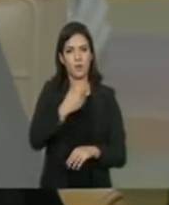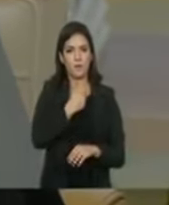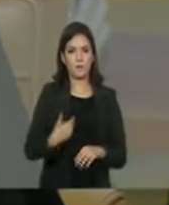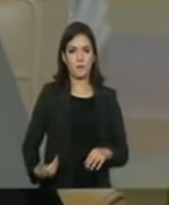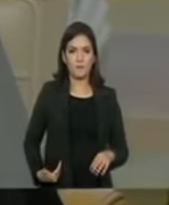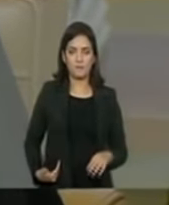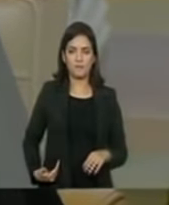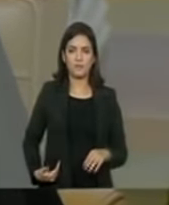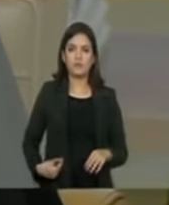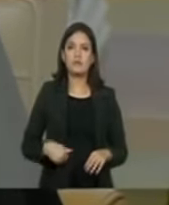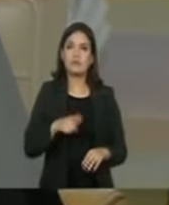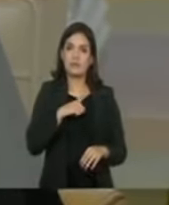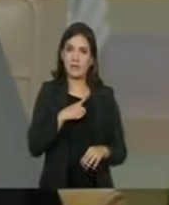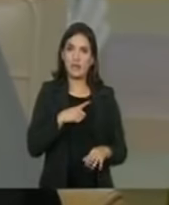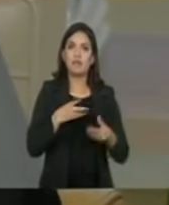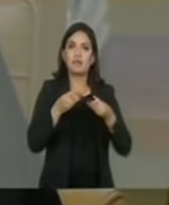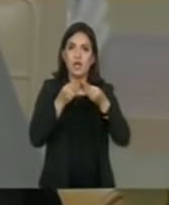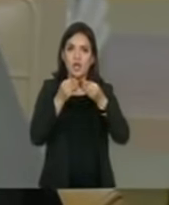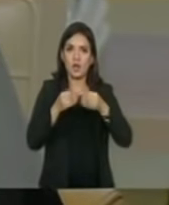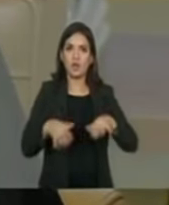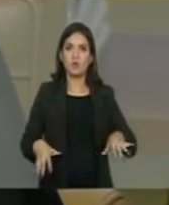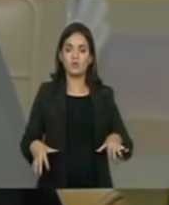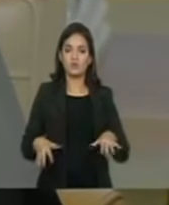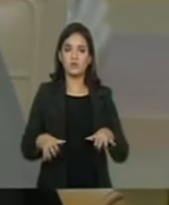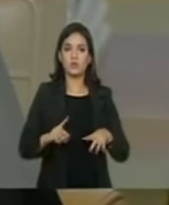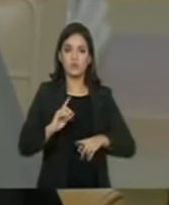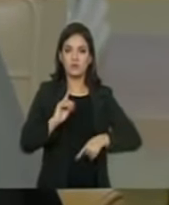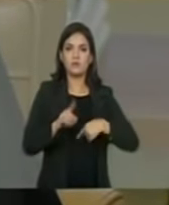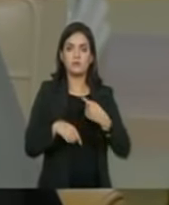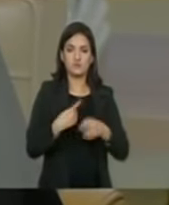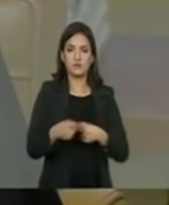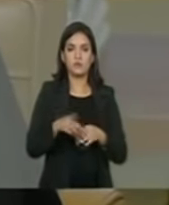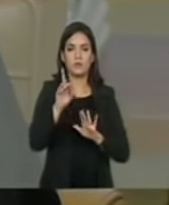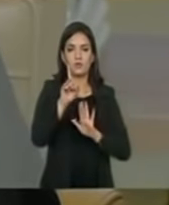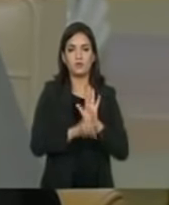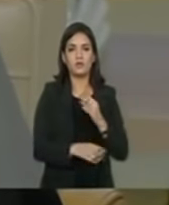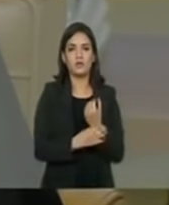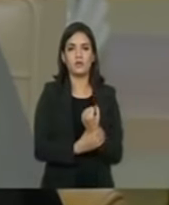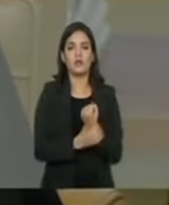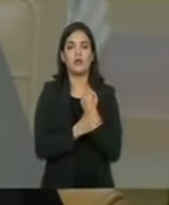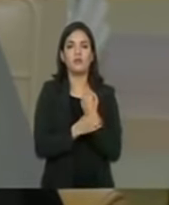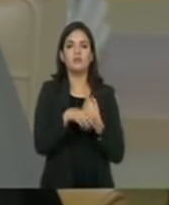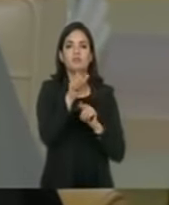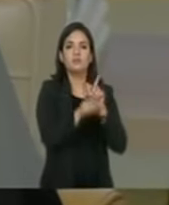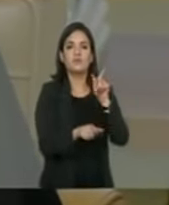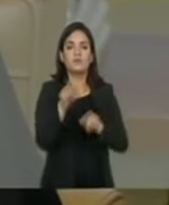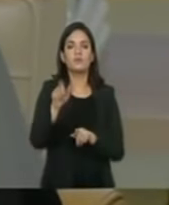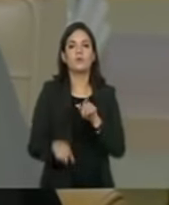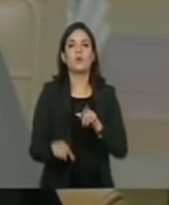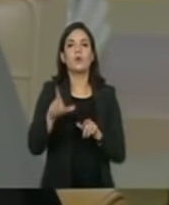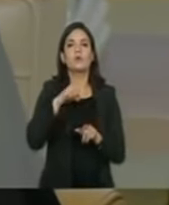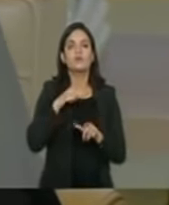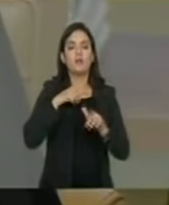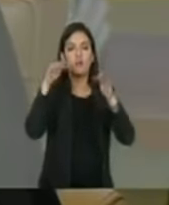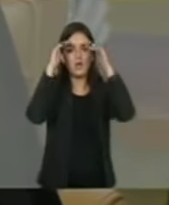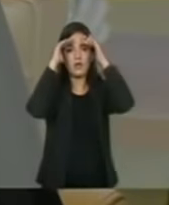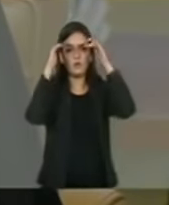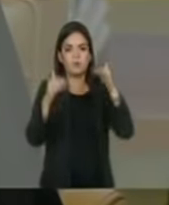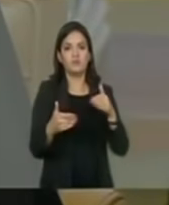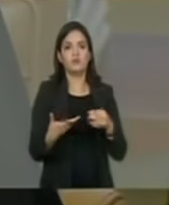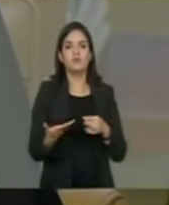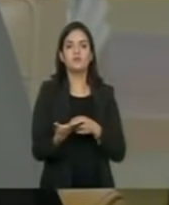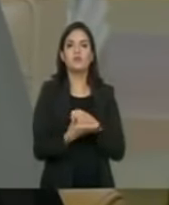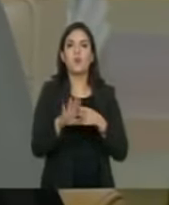consequências graves vozes no plano de direitos e garantias individuais exige a obediência ao princípio do devido